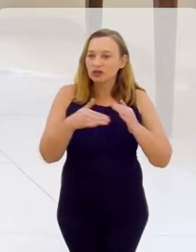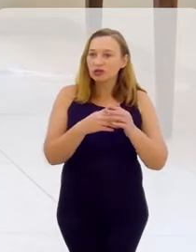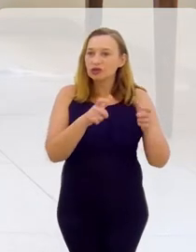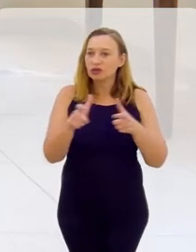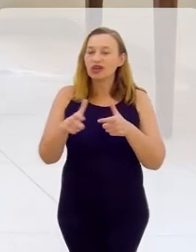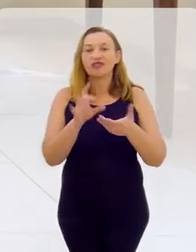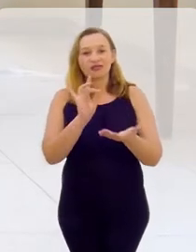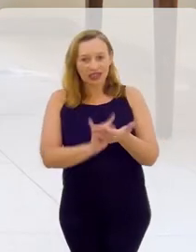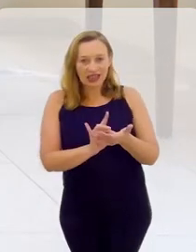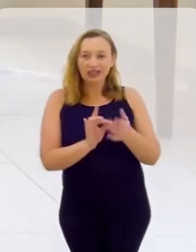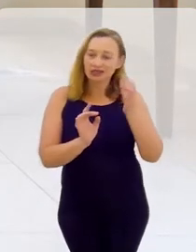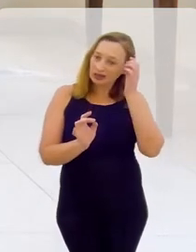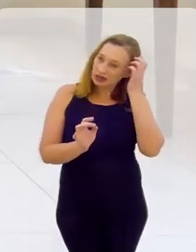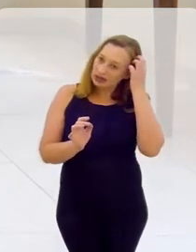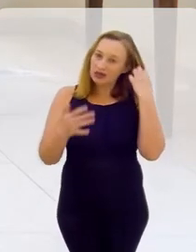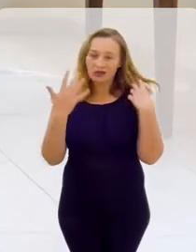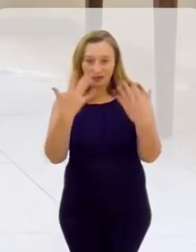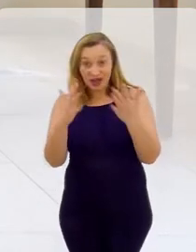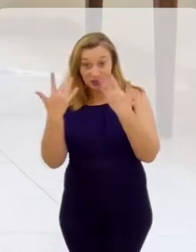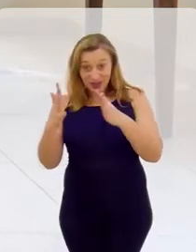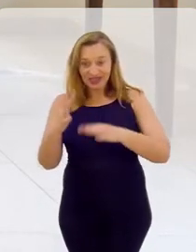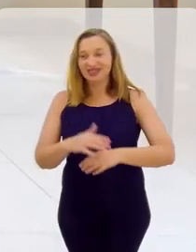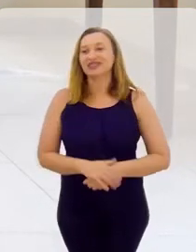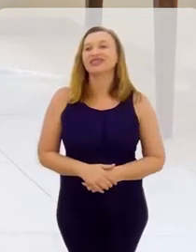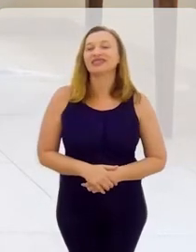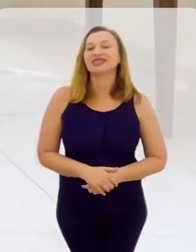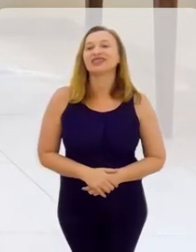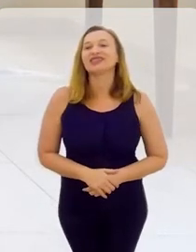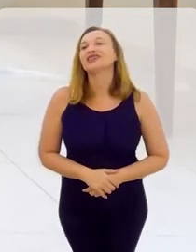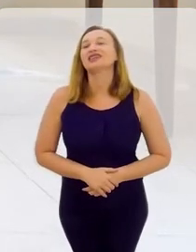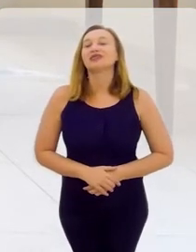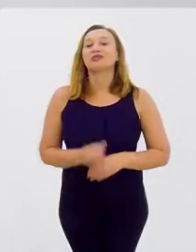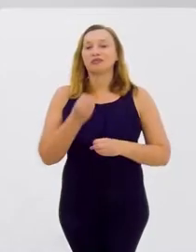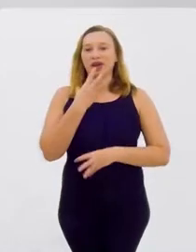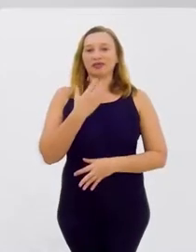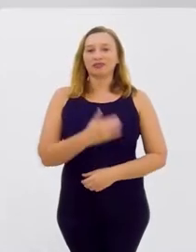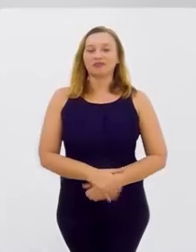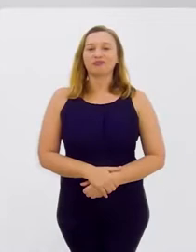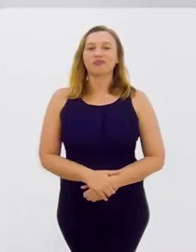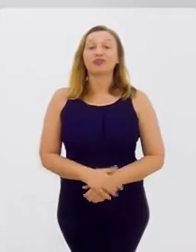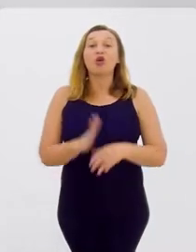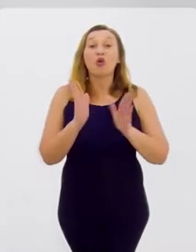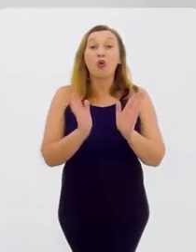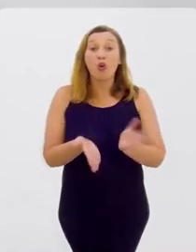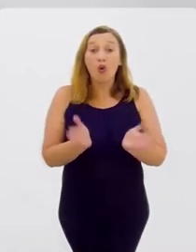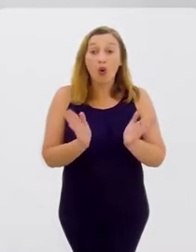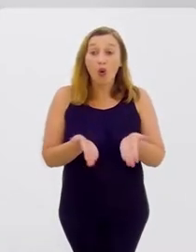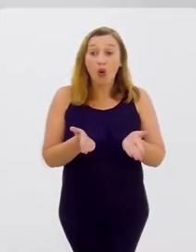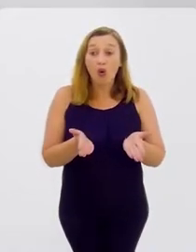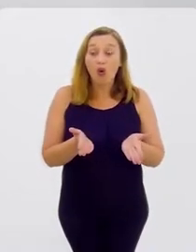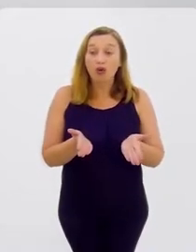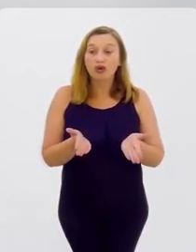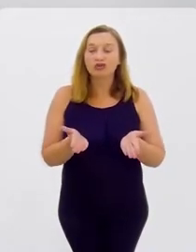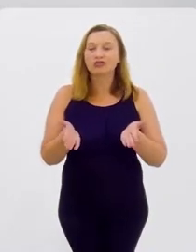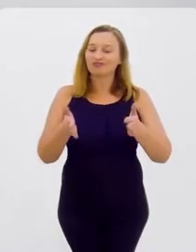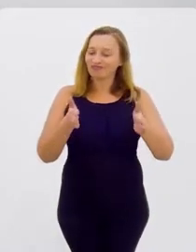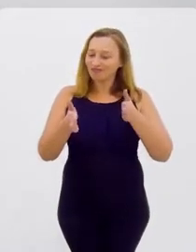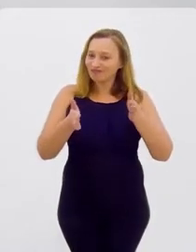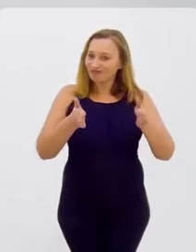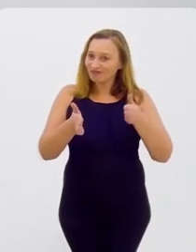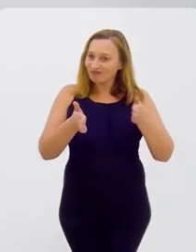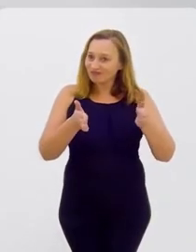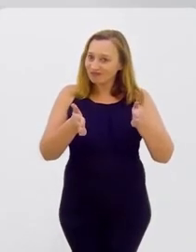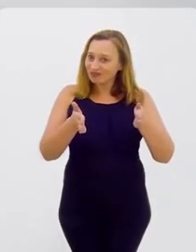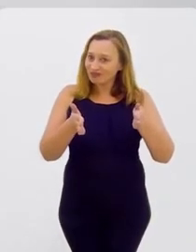lugares. Verdade. Meus parabéns. Bem, nós hoje nós estamos agora nessa